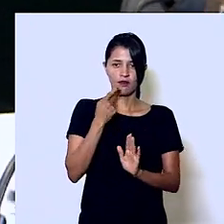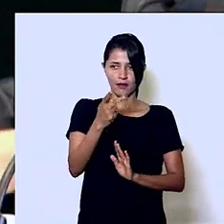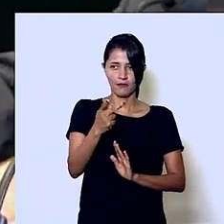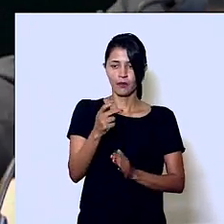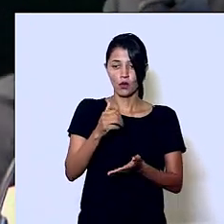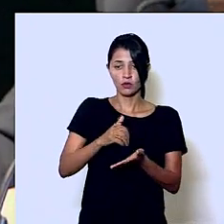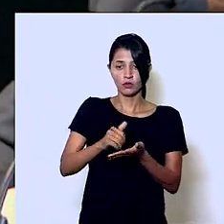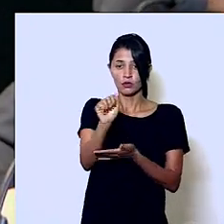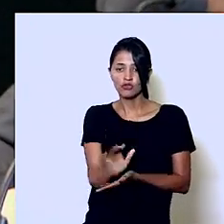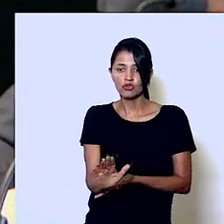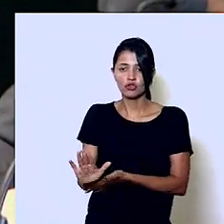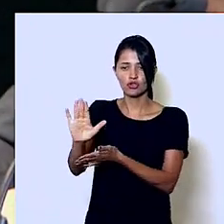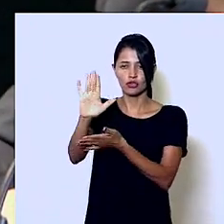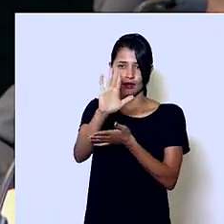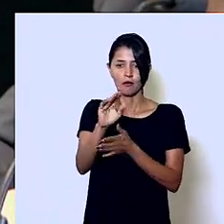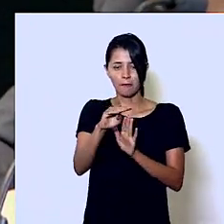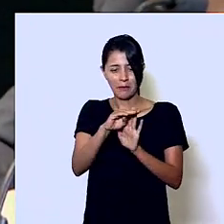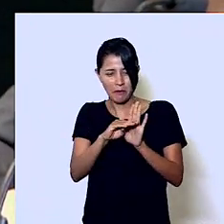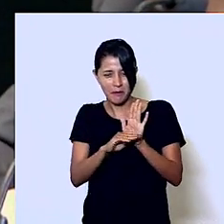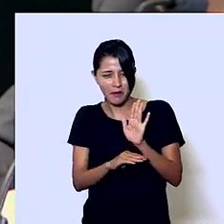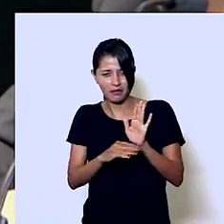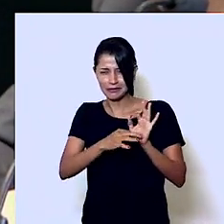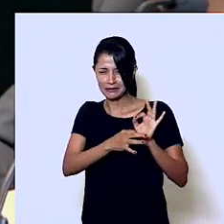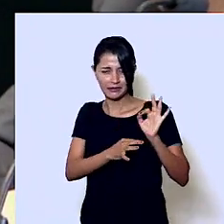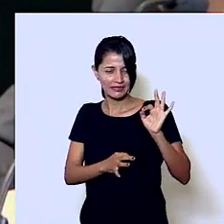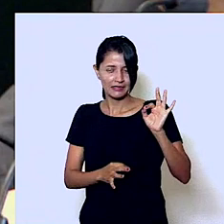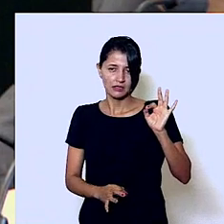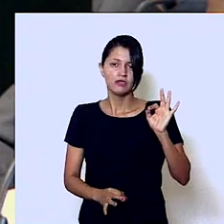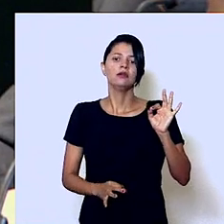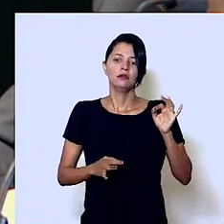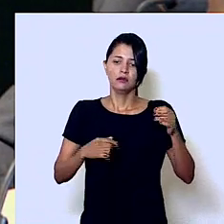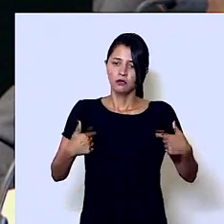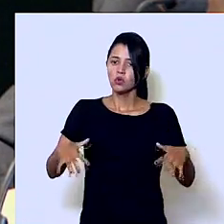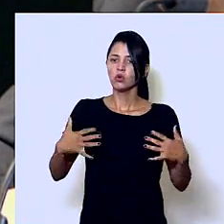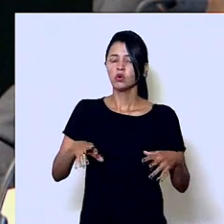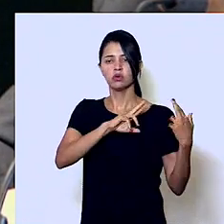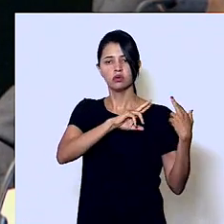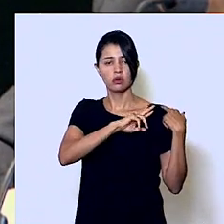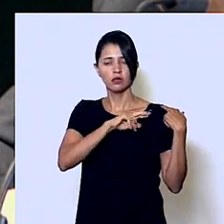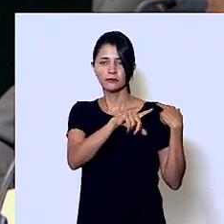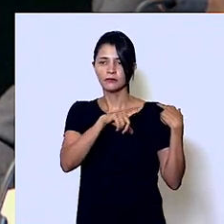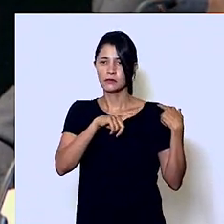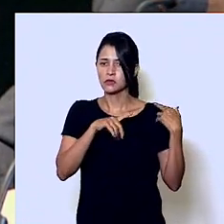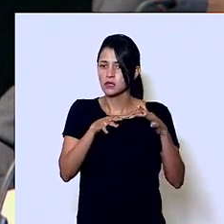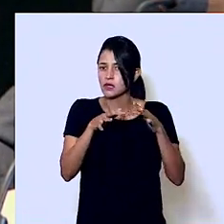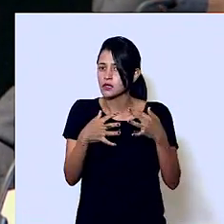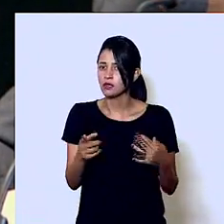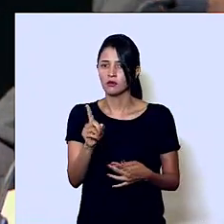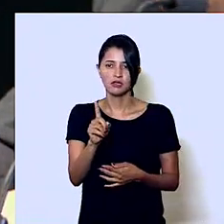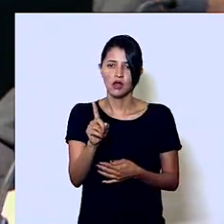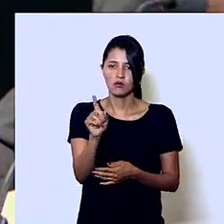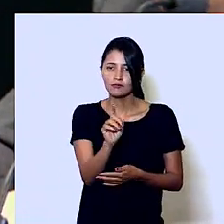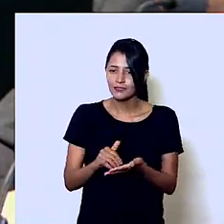agenda super desafiadora, muito de grande responsabilidade, não é simples ser secretário-geral de